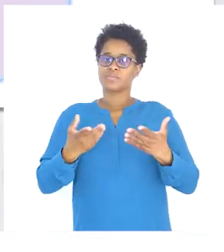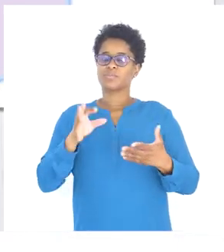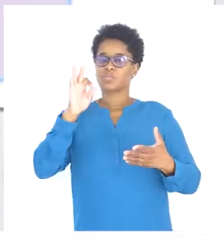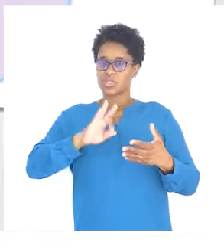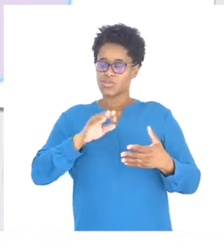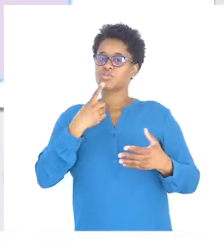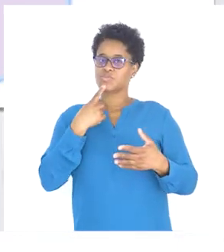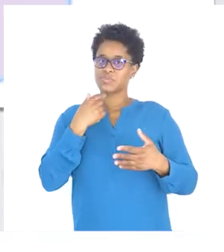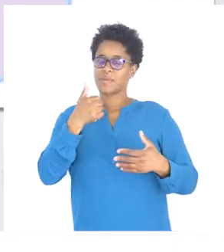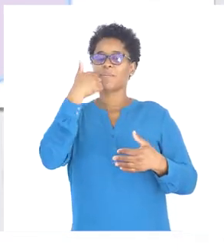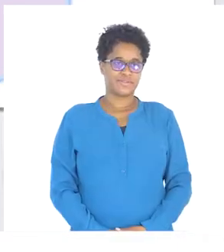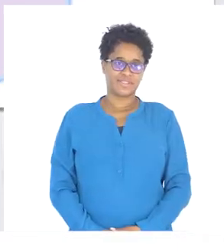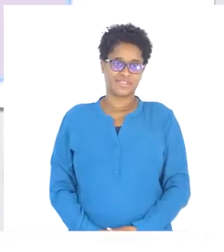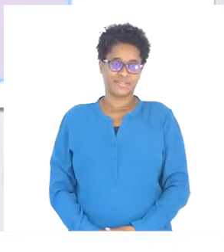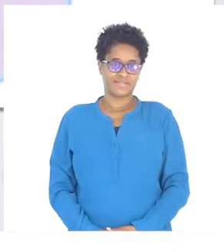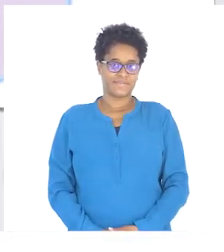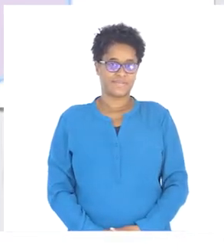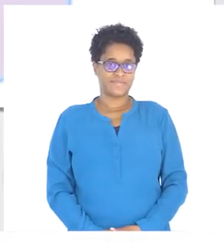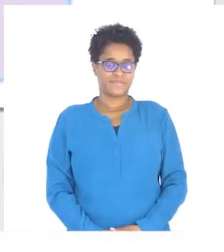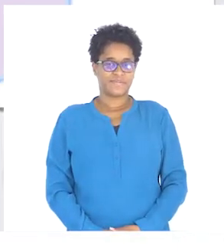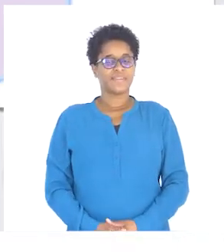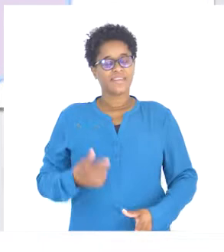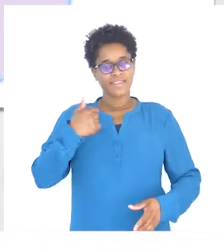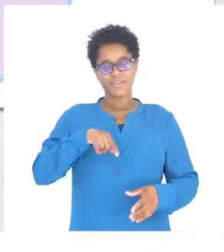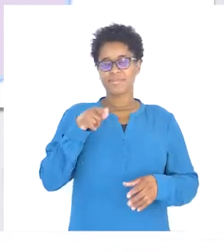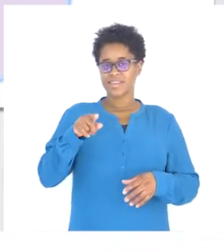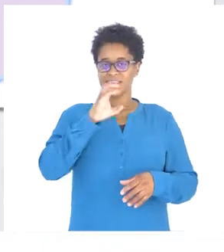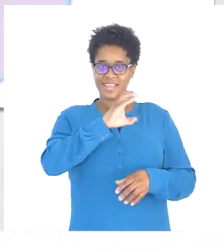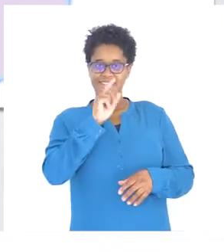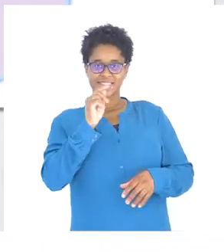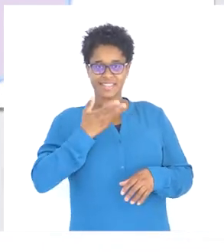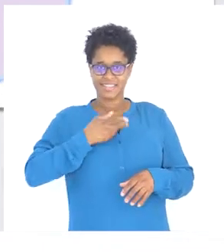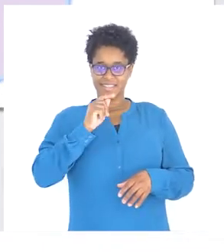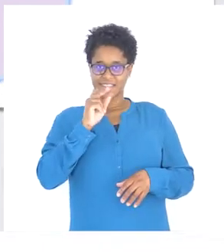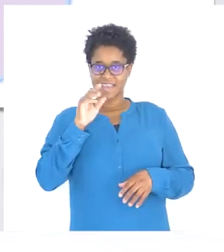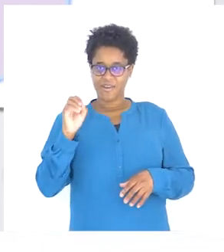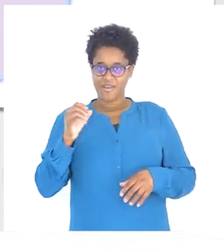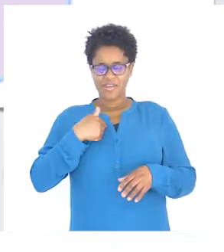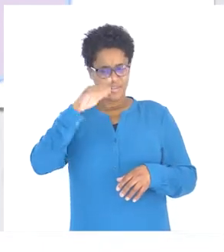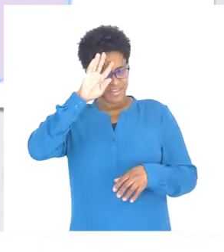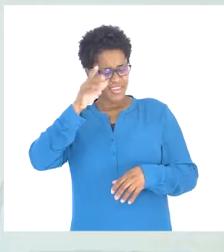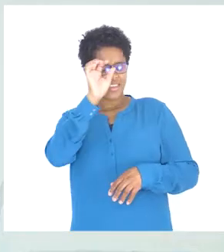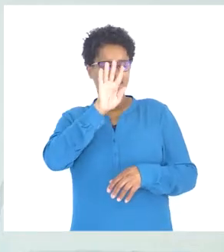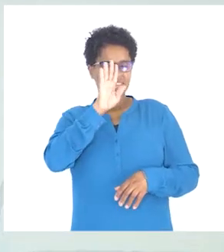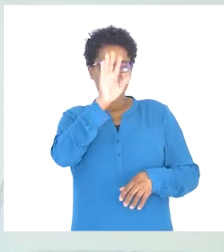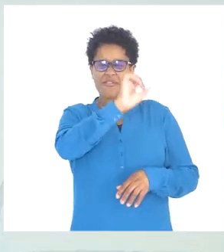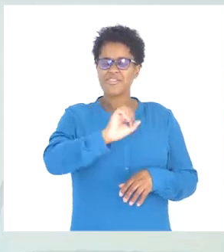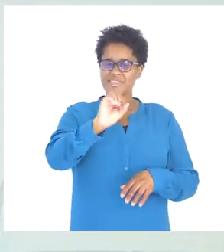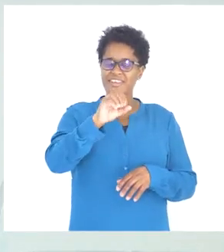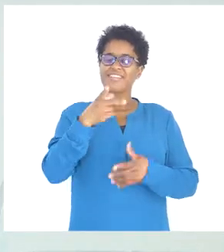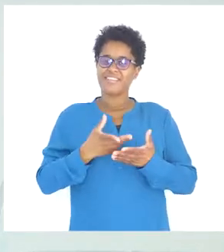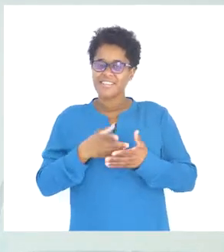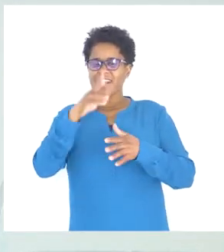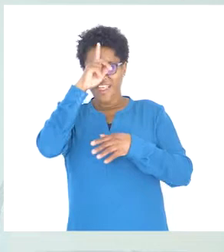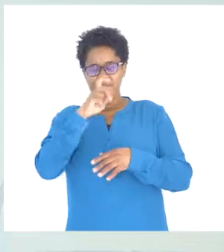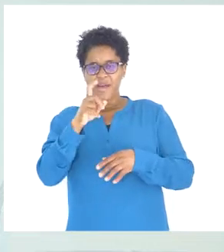36,4%. Muito bem. E temos aqui a CDO. Não sei se estão a lembrar que nós já falamos